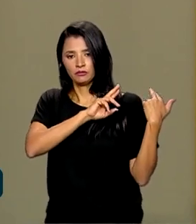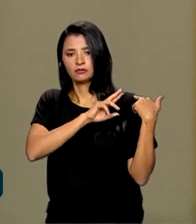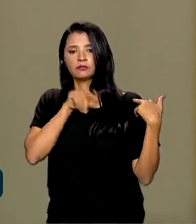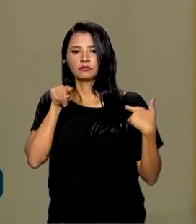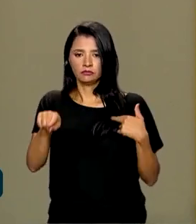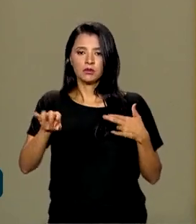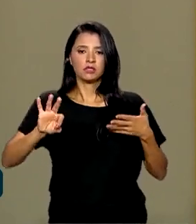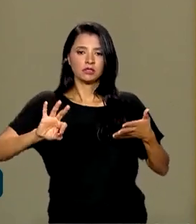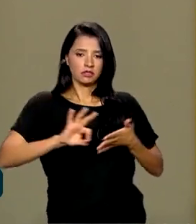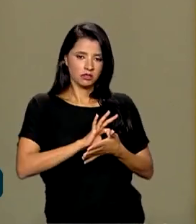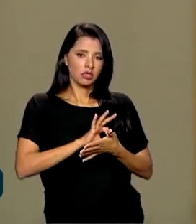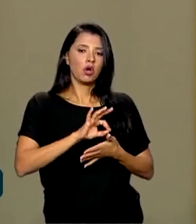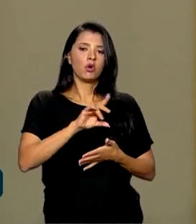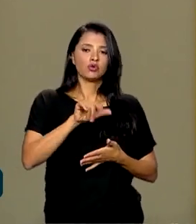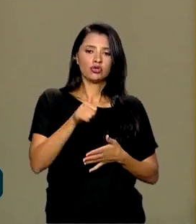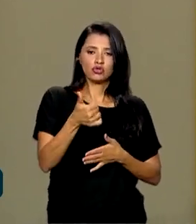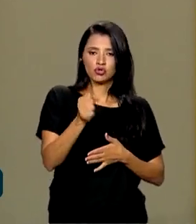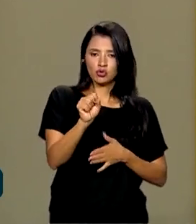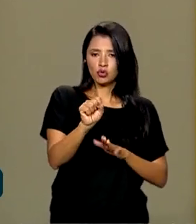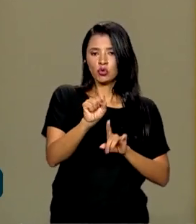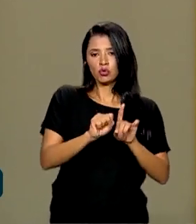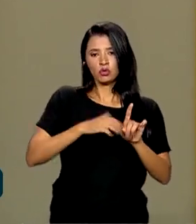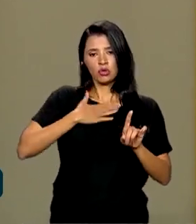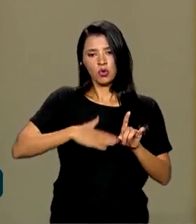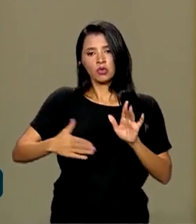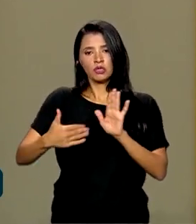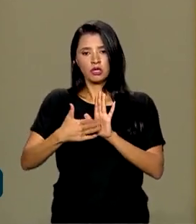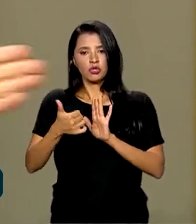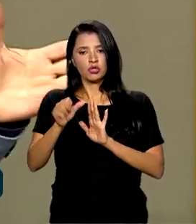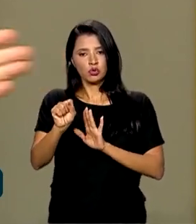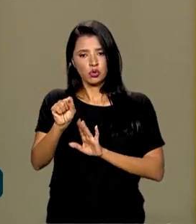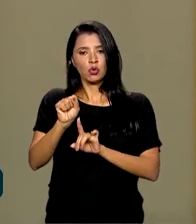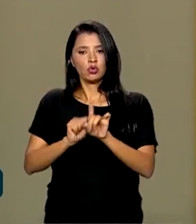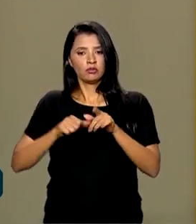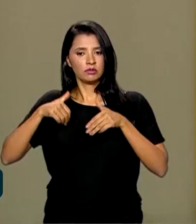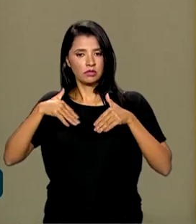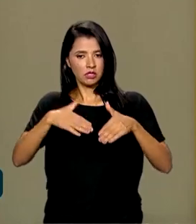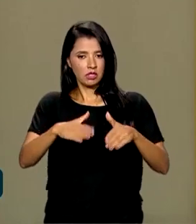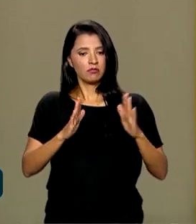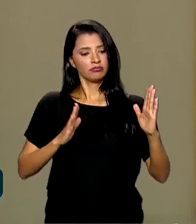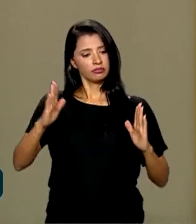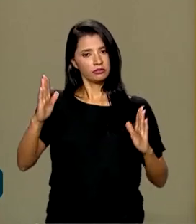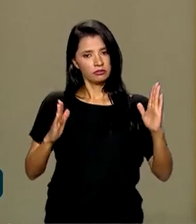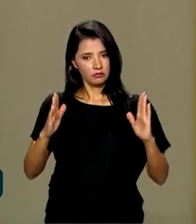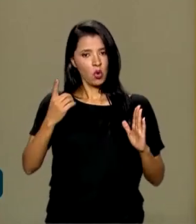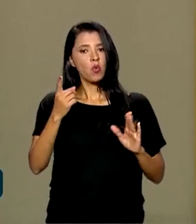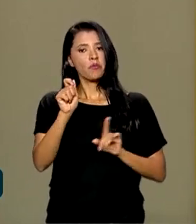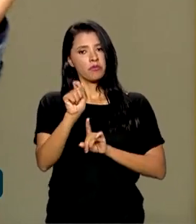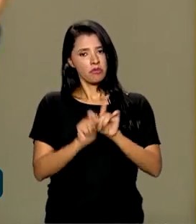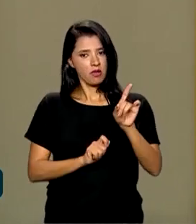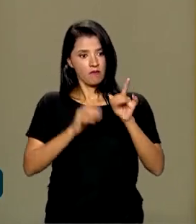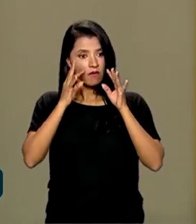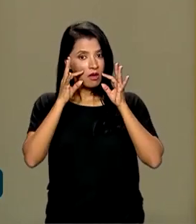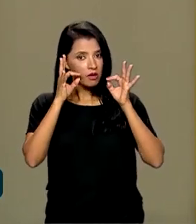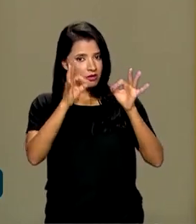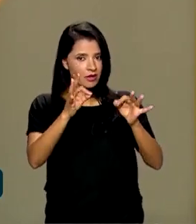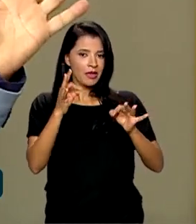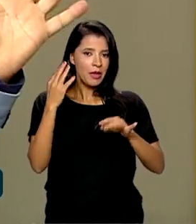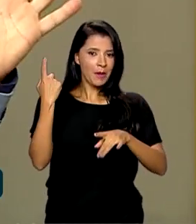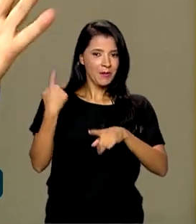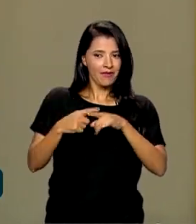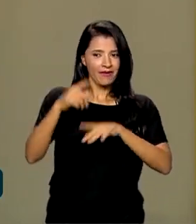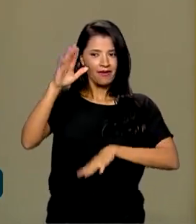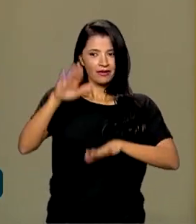inscrições vão de 18 de agosto a 18 de setembro, portanto, é um tempo que as pessoas fiquem atentas, fiquem ligadas, que às vezes, né, o edital ele